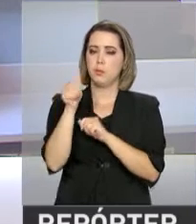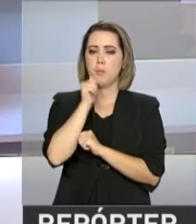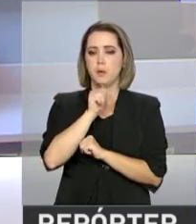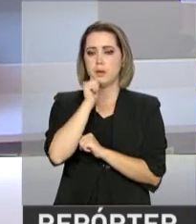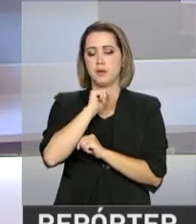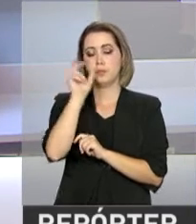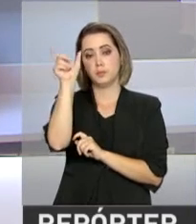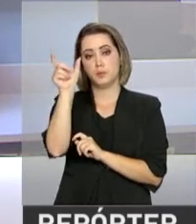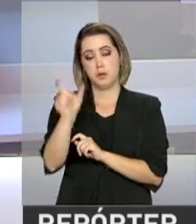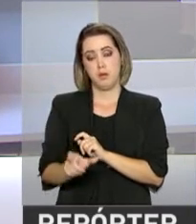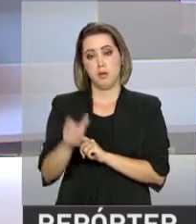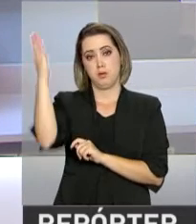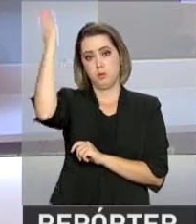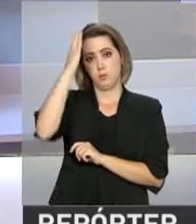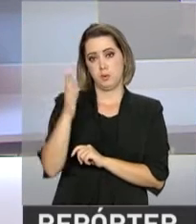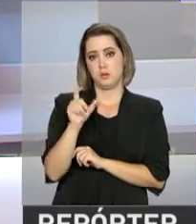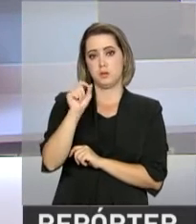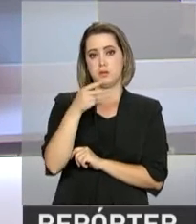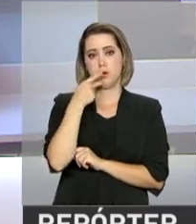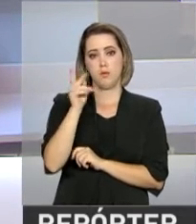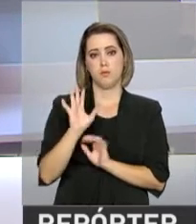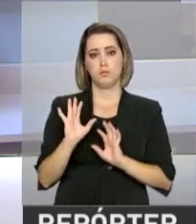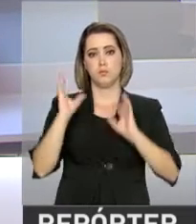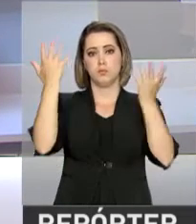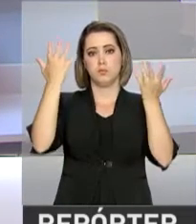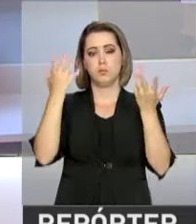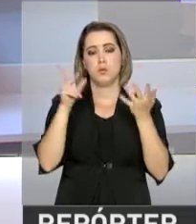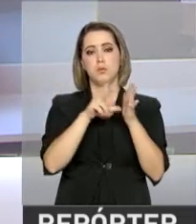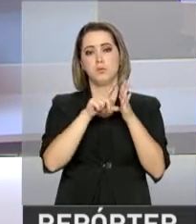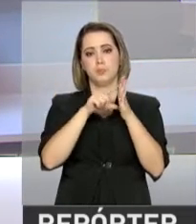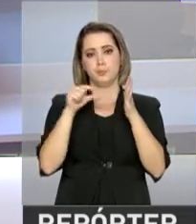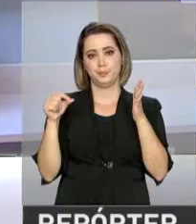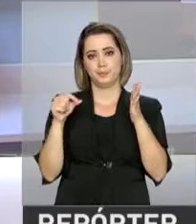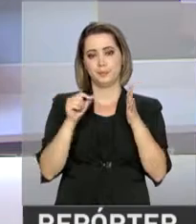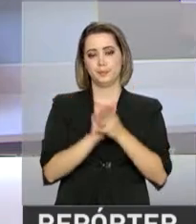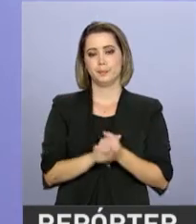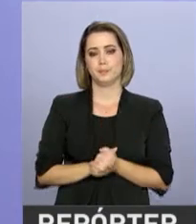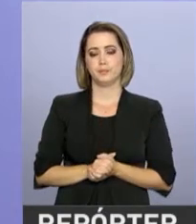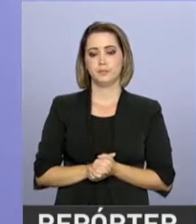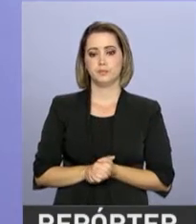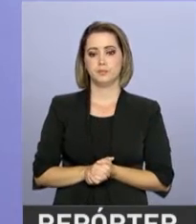brasileira. A fala foi durante um evento comemorativo no Palácio do Planalto.